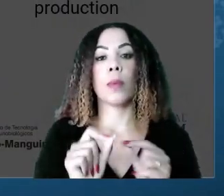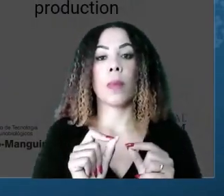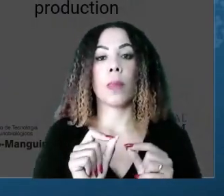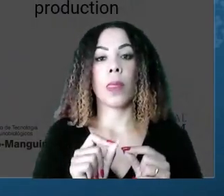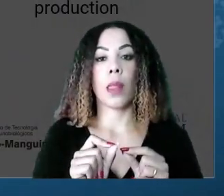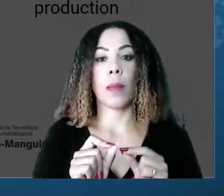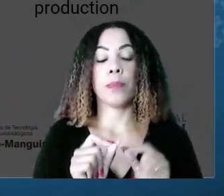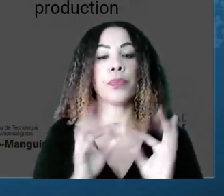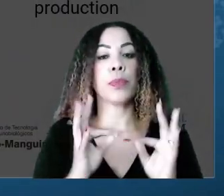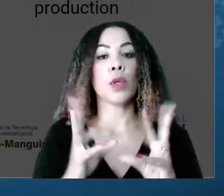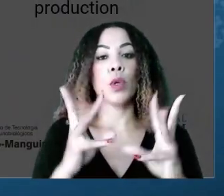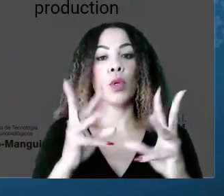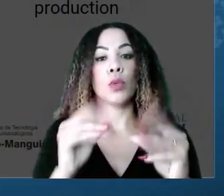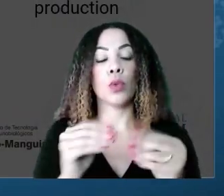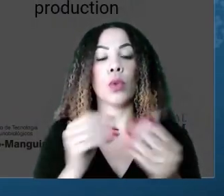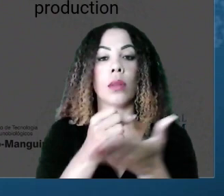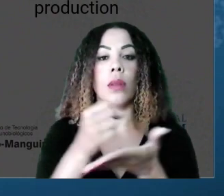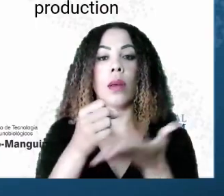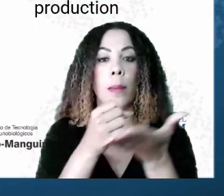toda a base